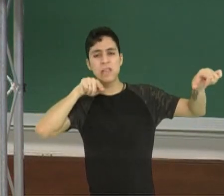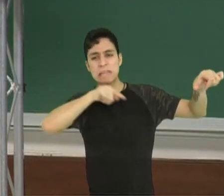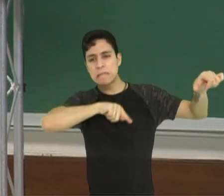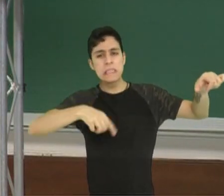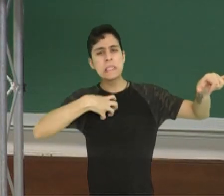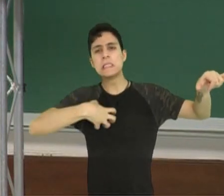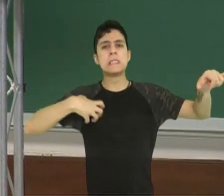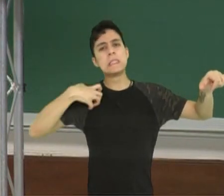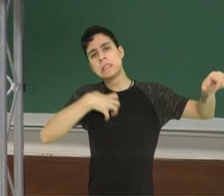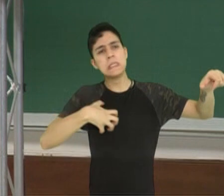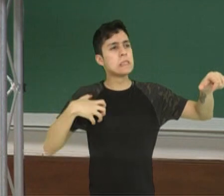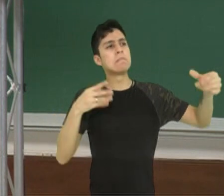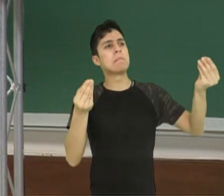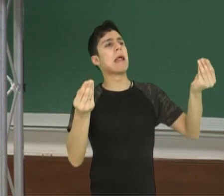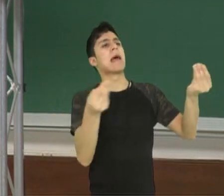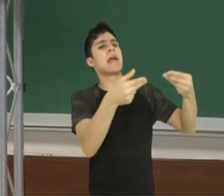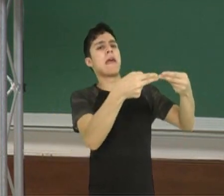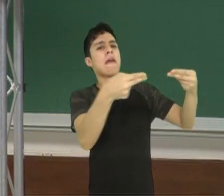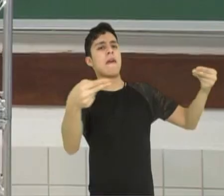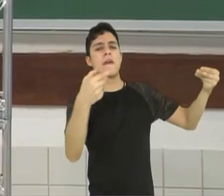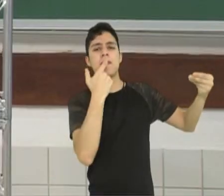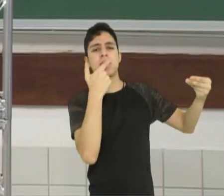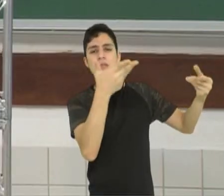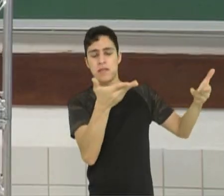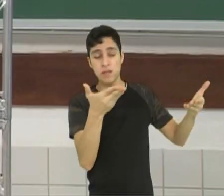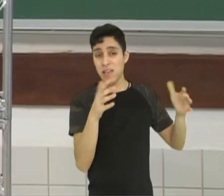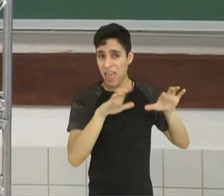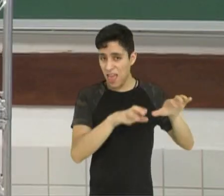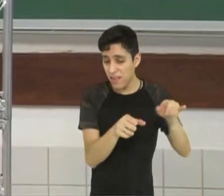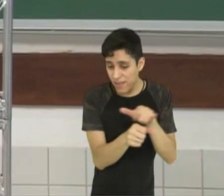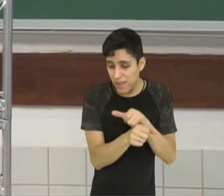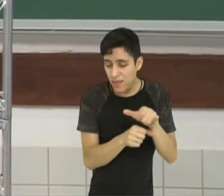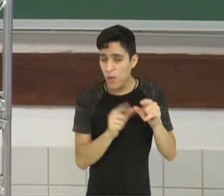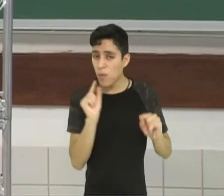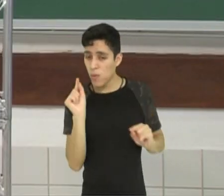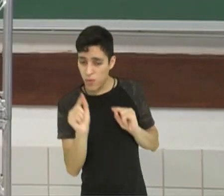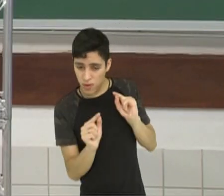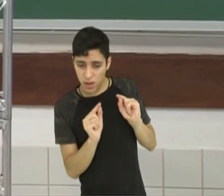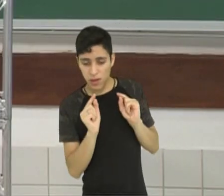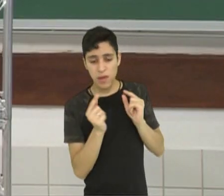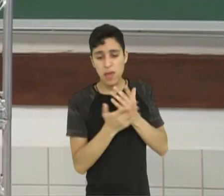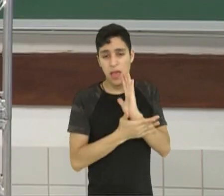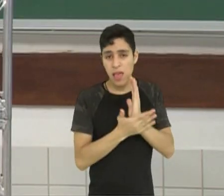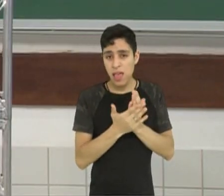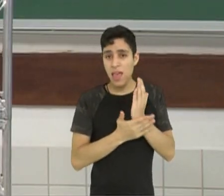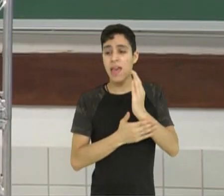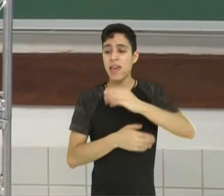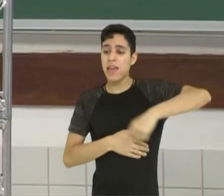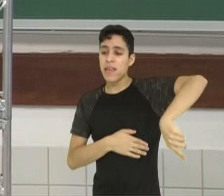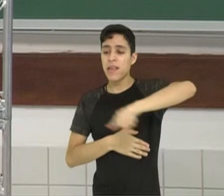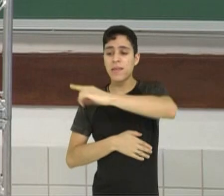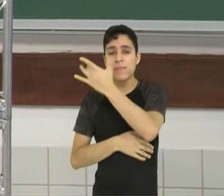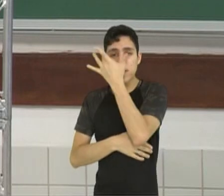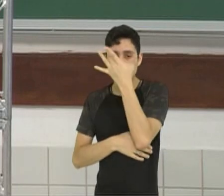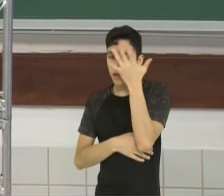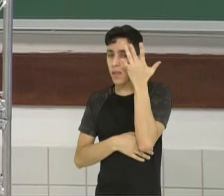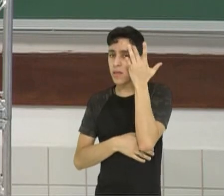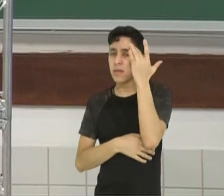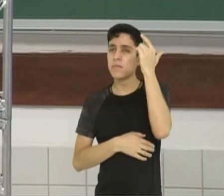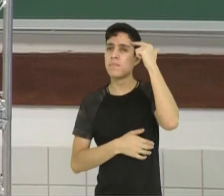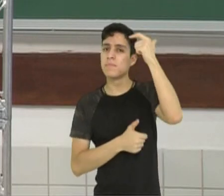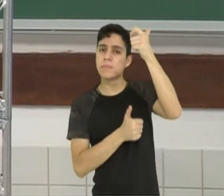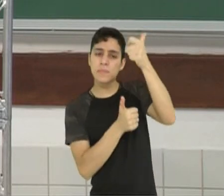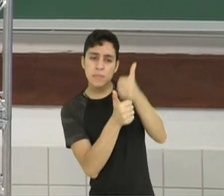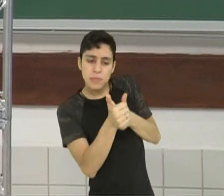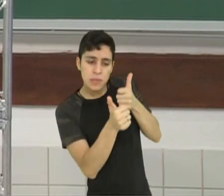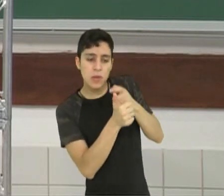incomodadas, o que está acontecendo, para que isso? Né? E assim, dessa forma, né, com esse incômodo, ele levou as pessoas a pensarem, né, nas